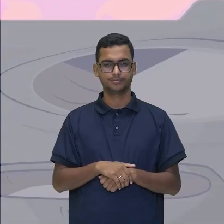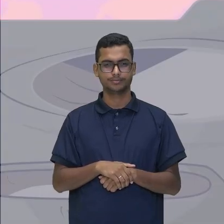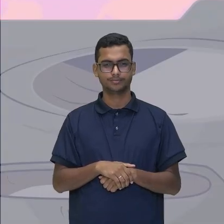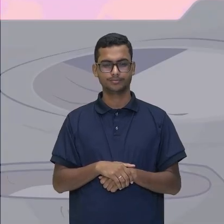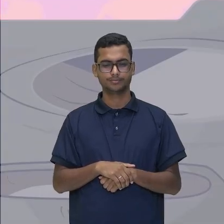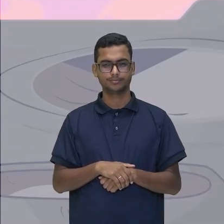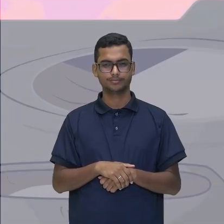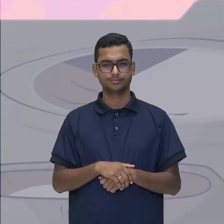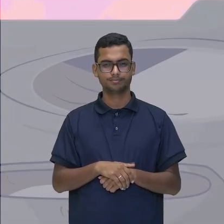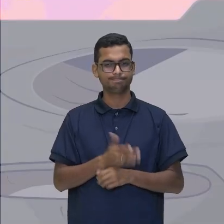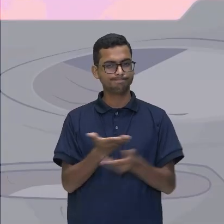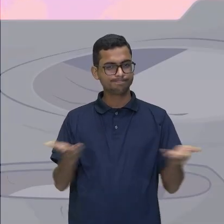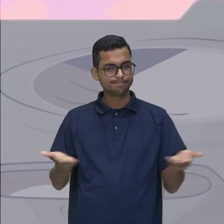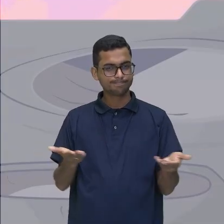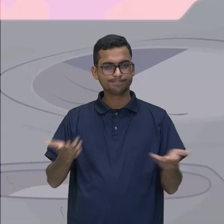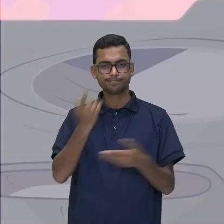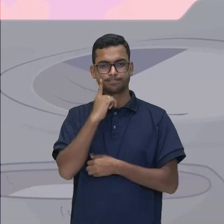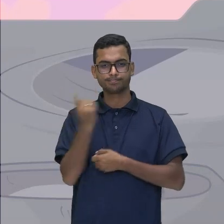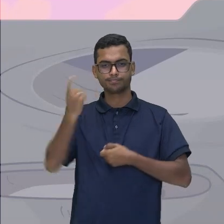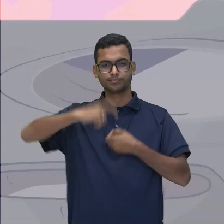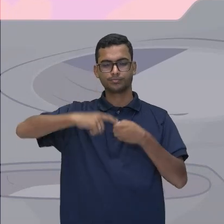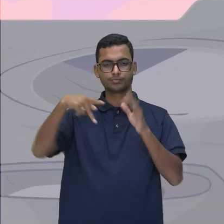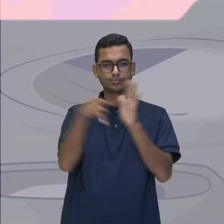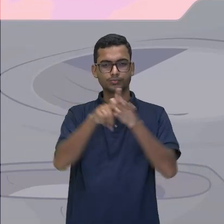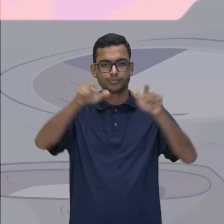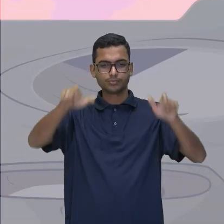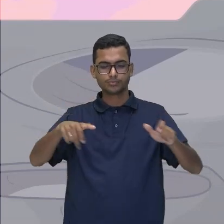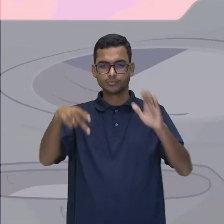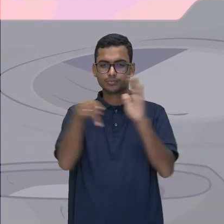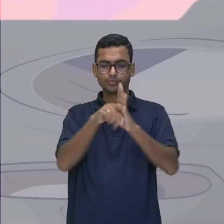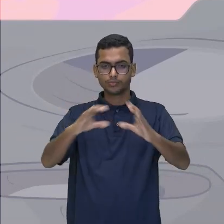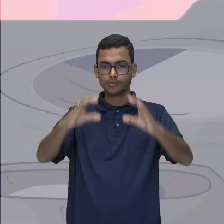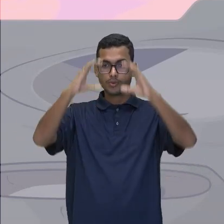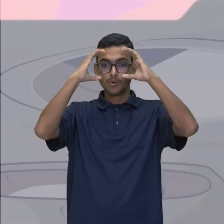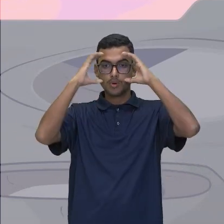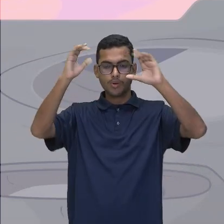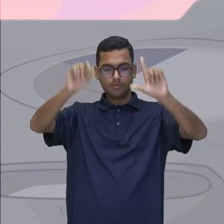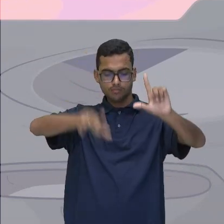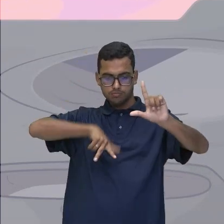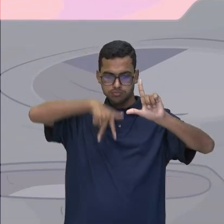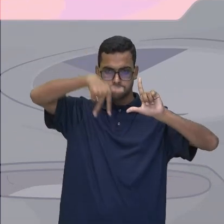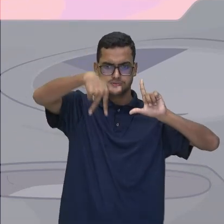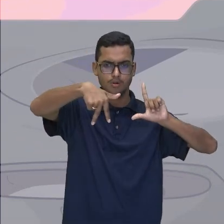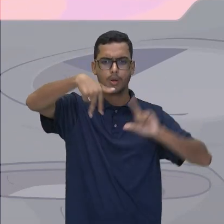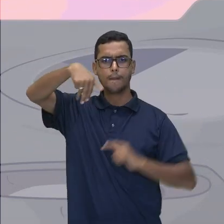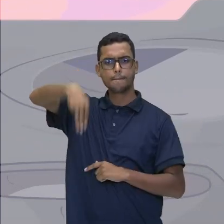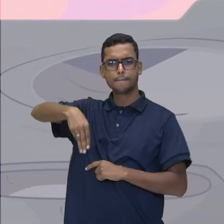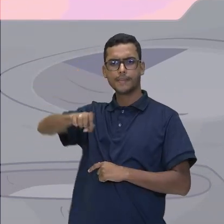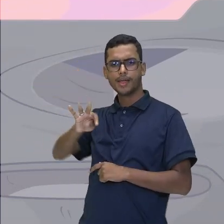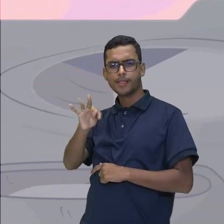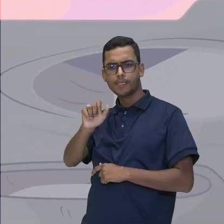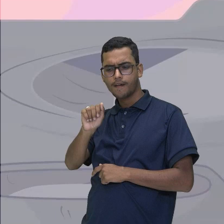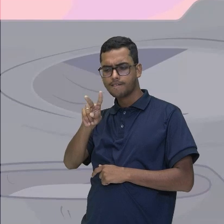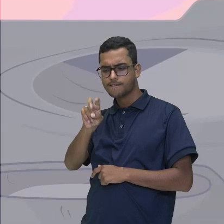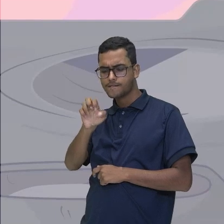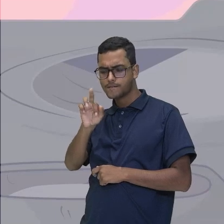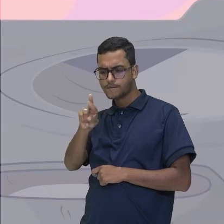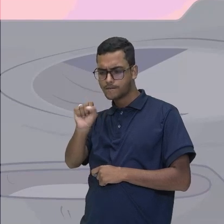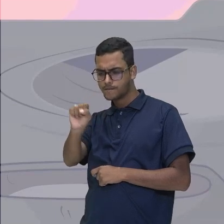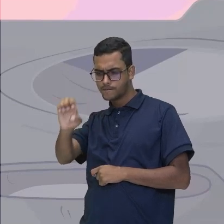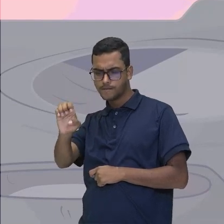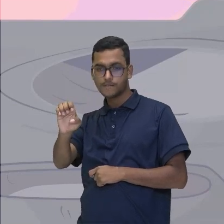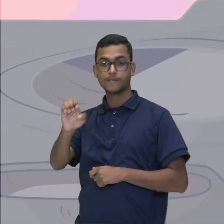Bem, novamente voltamos aqui para o nosso ambiente do metaverse, do metaverso. Por quê? Porque esse é o assunto do